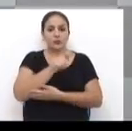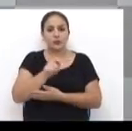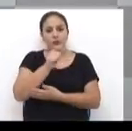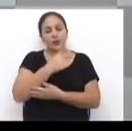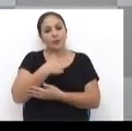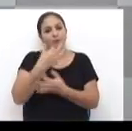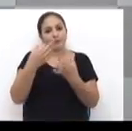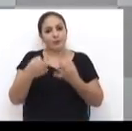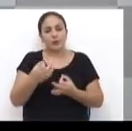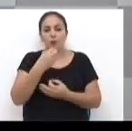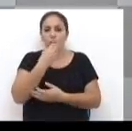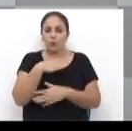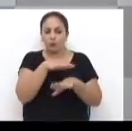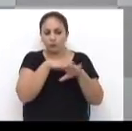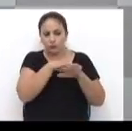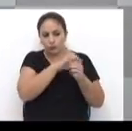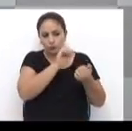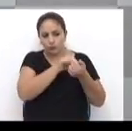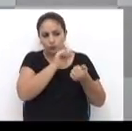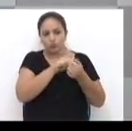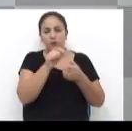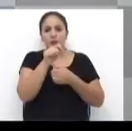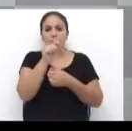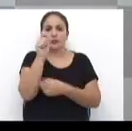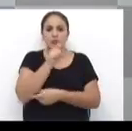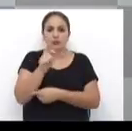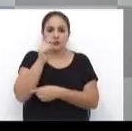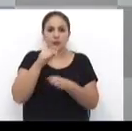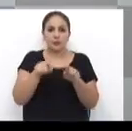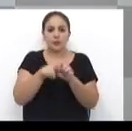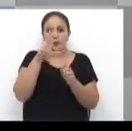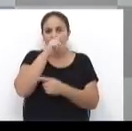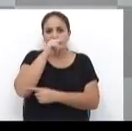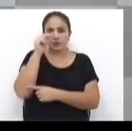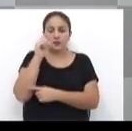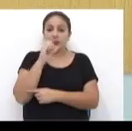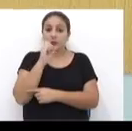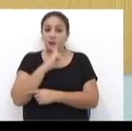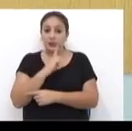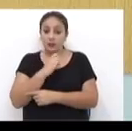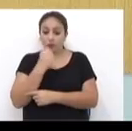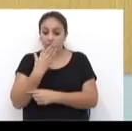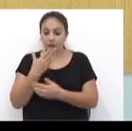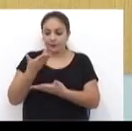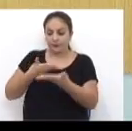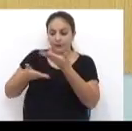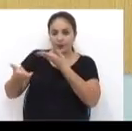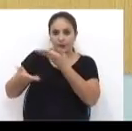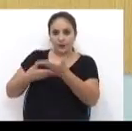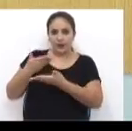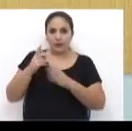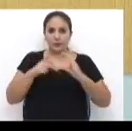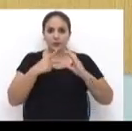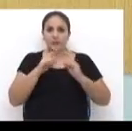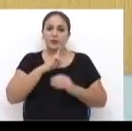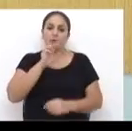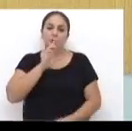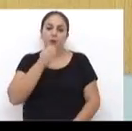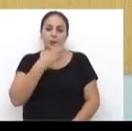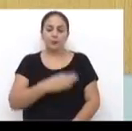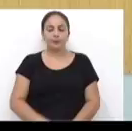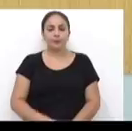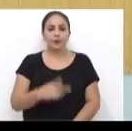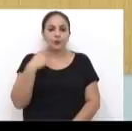associações e o Poder Executivo, tendo como interlocutor, é claro, a Câmara de Vereadores, nós conseguiremos um resultado favorável. O vereador Rudimar dos Santos é o autor